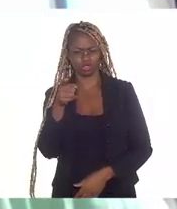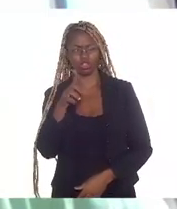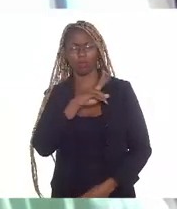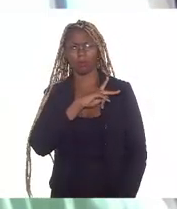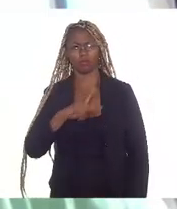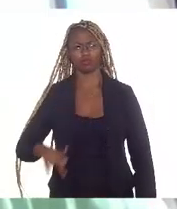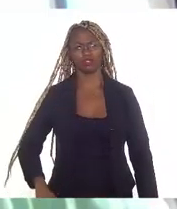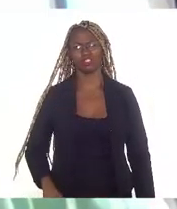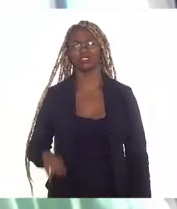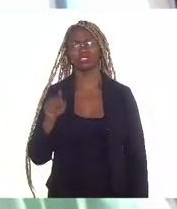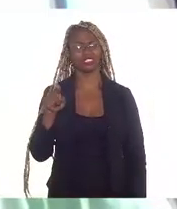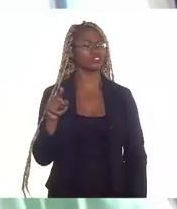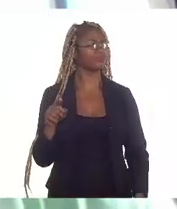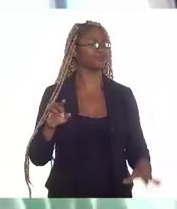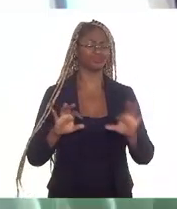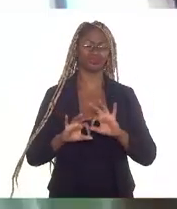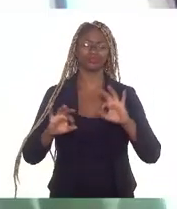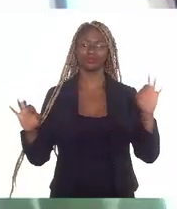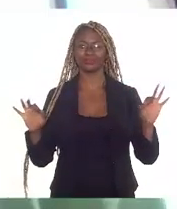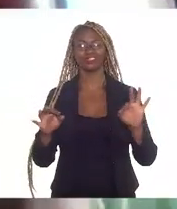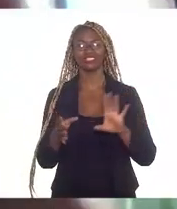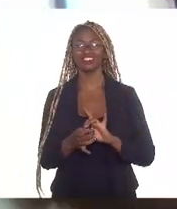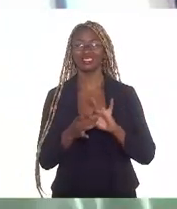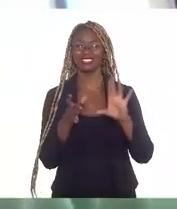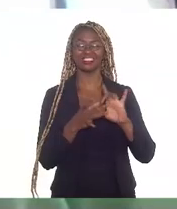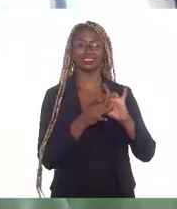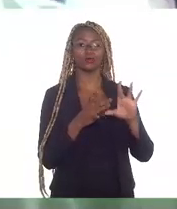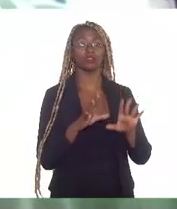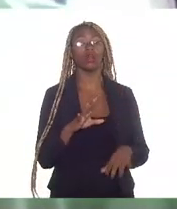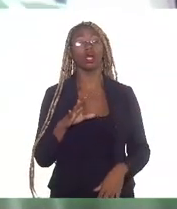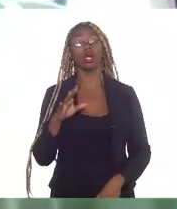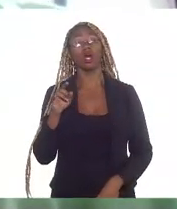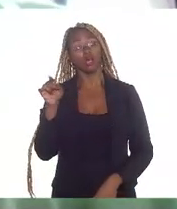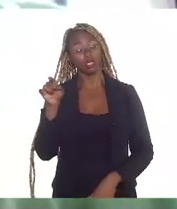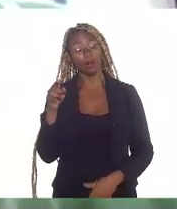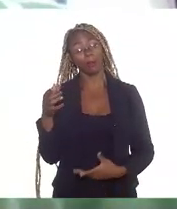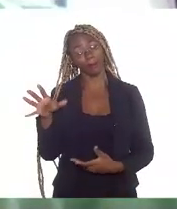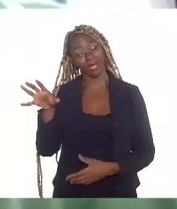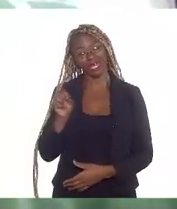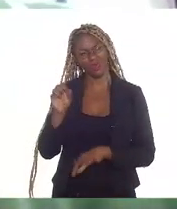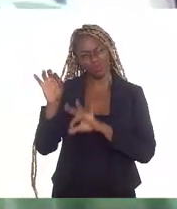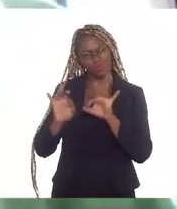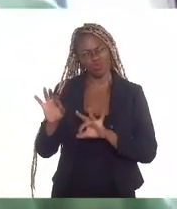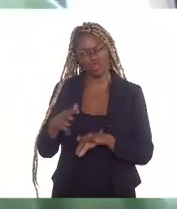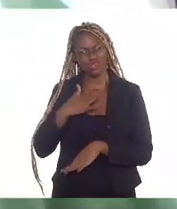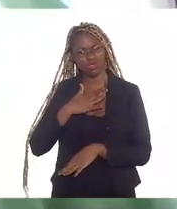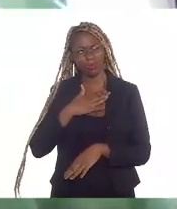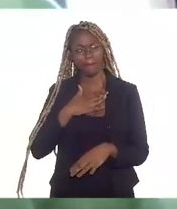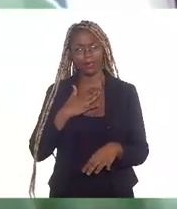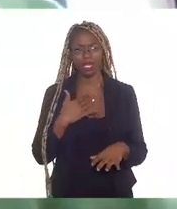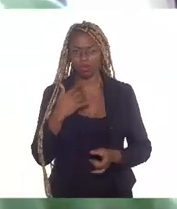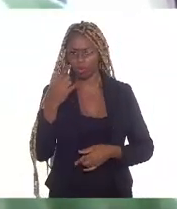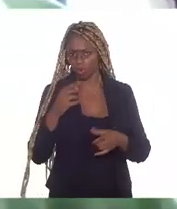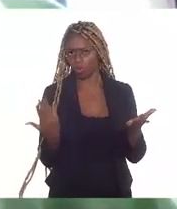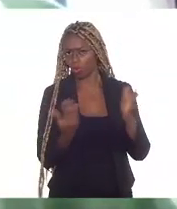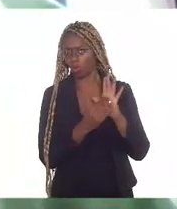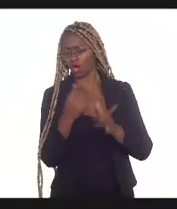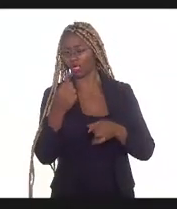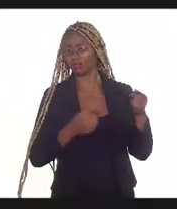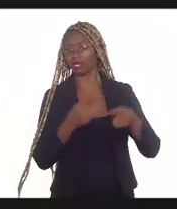democrático, ecoespiritual, colocar para a próxima semana um projeto meu, que eu depois lhe envio, que já está